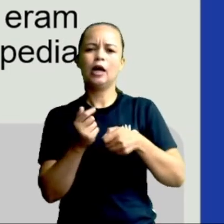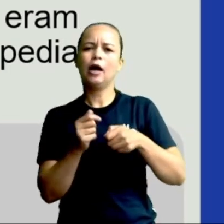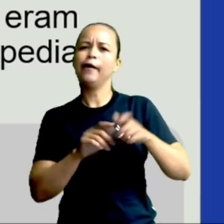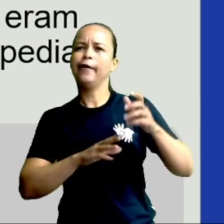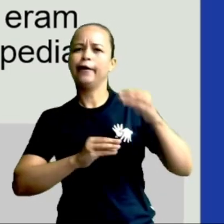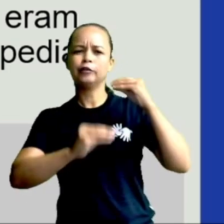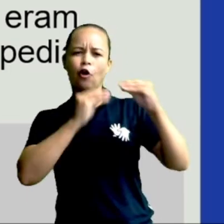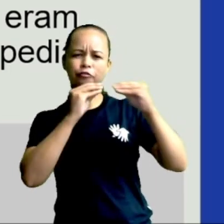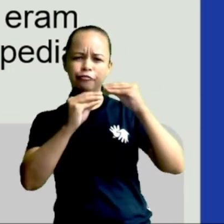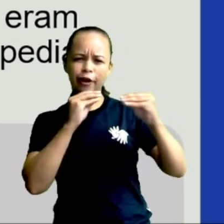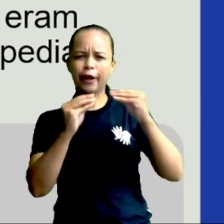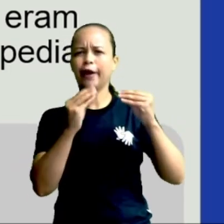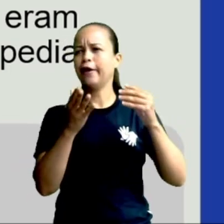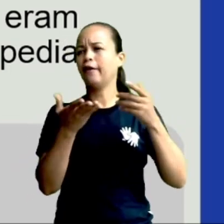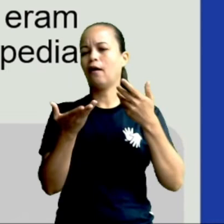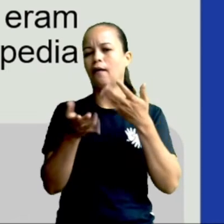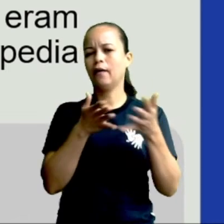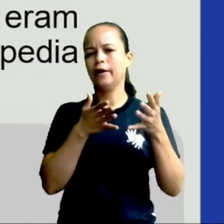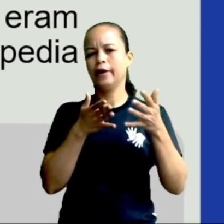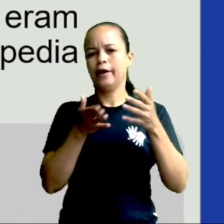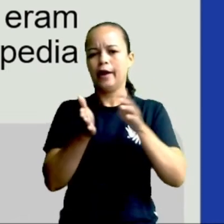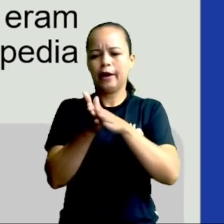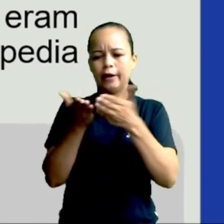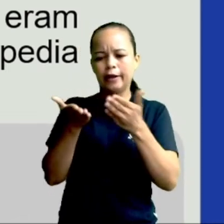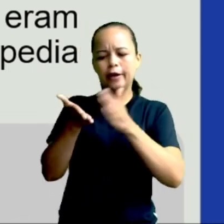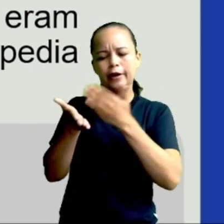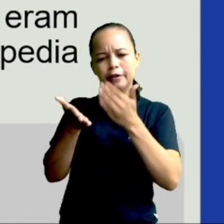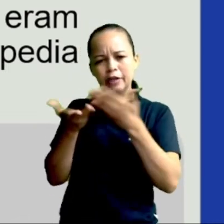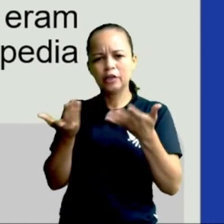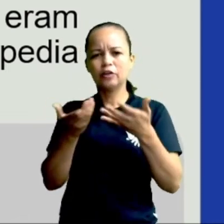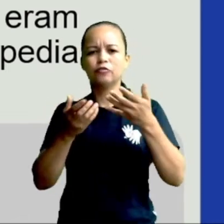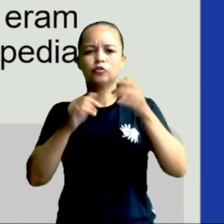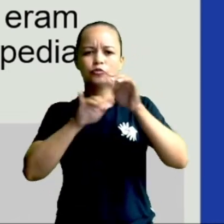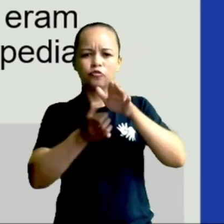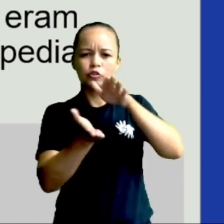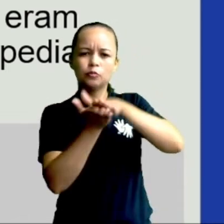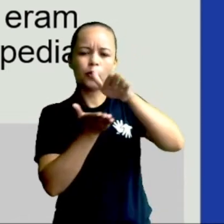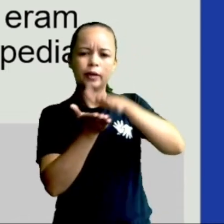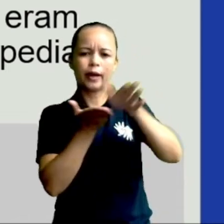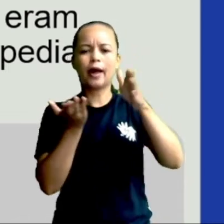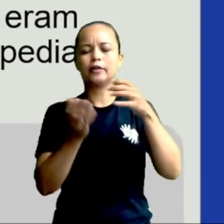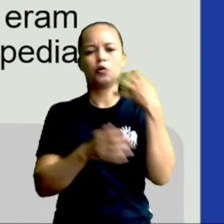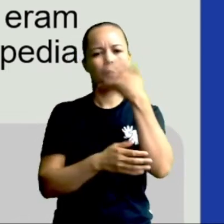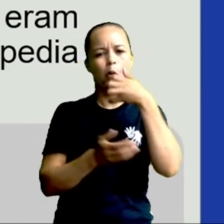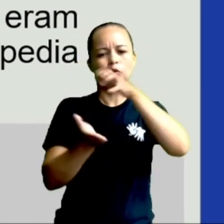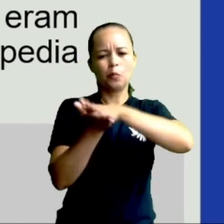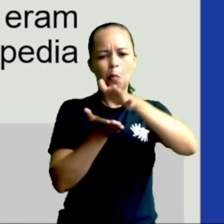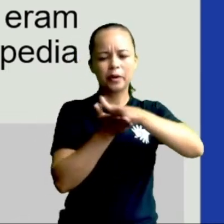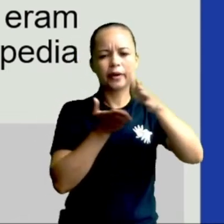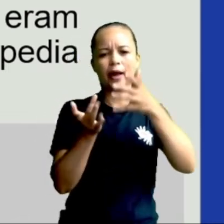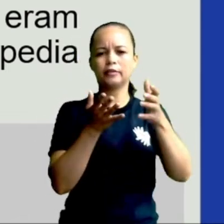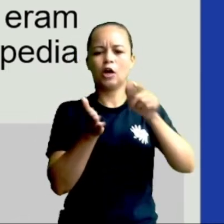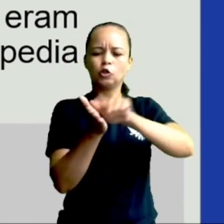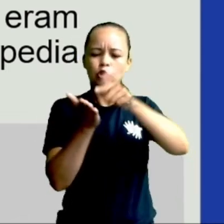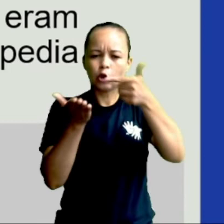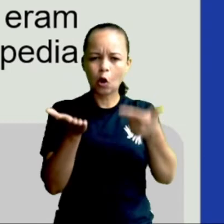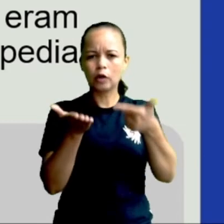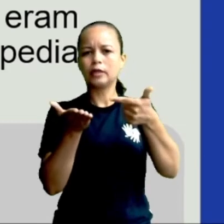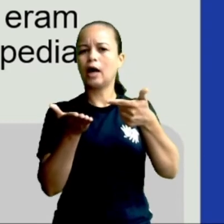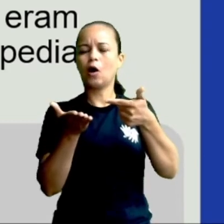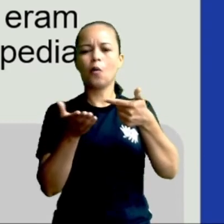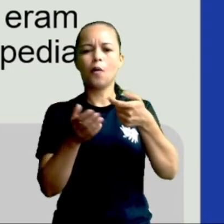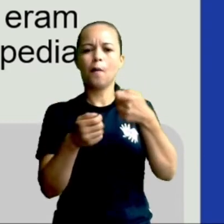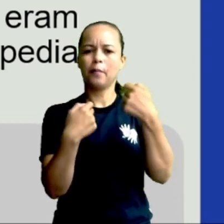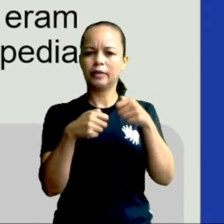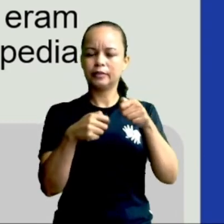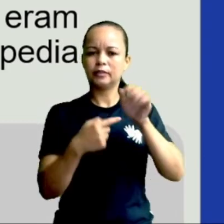fosse escrita, livro que fosse para ser publicado, música que fosse para ser publicada, jornal, tudo isso tinha